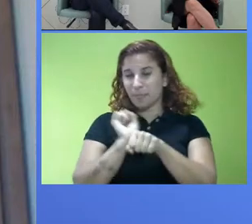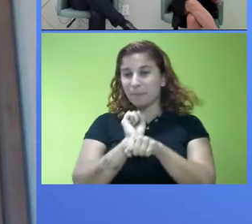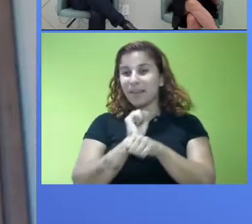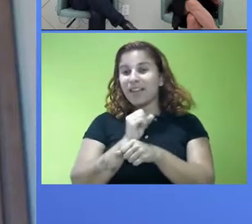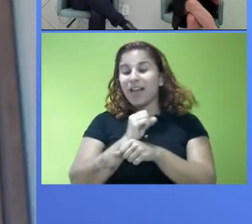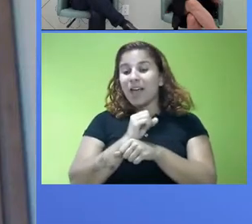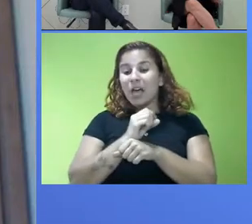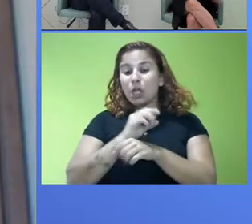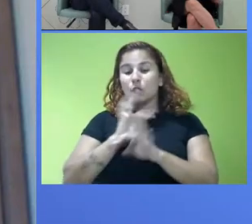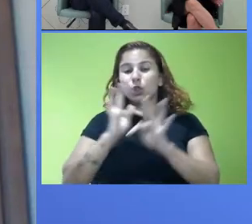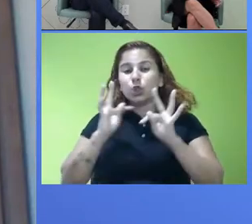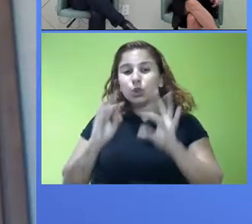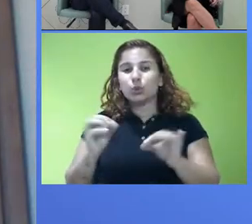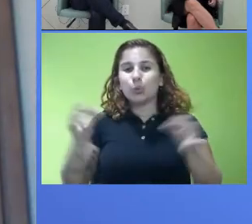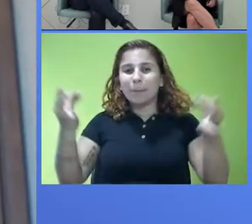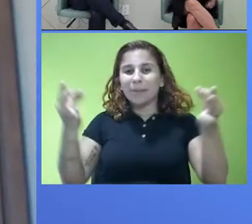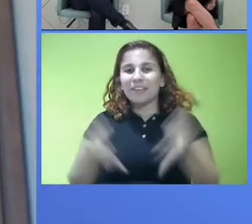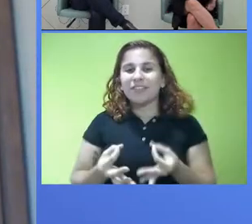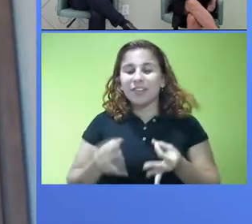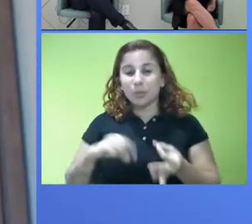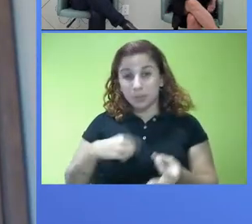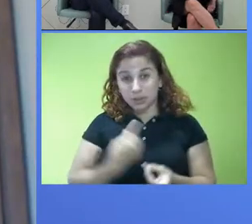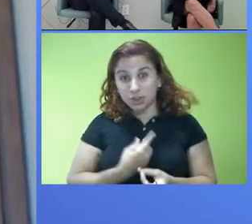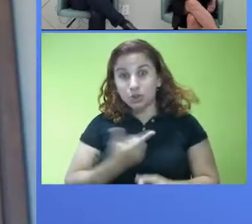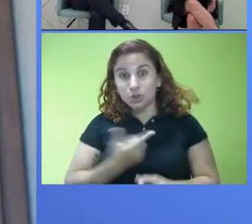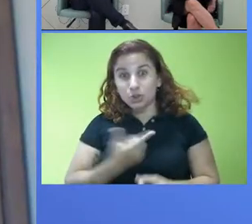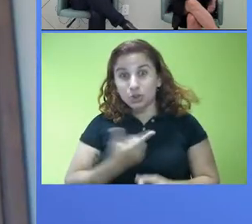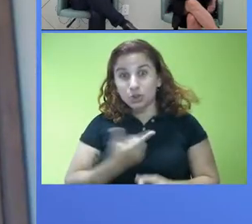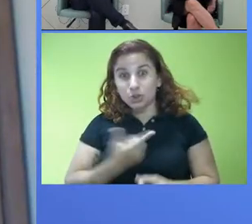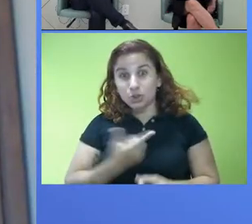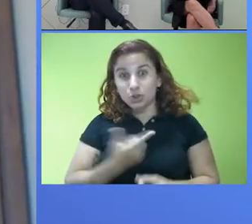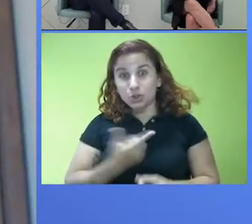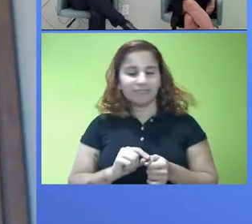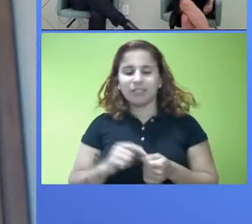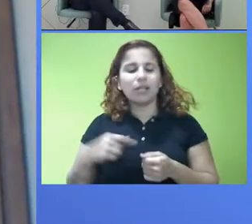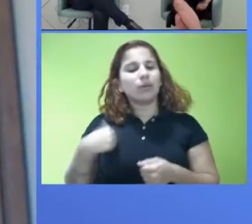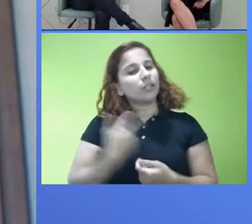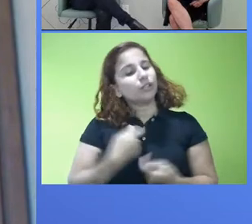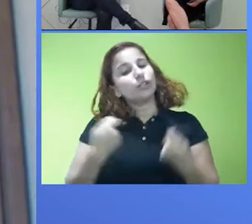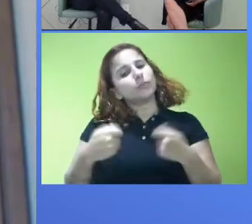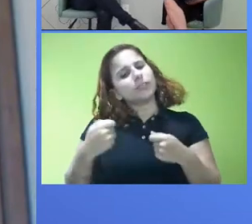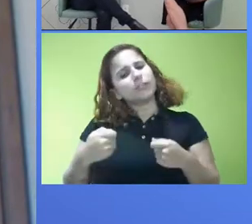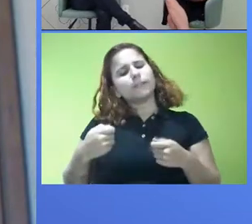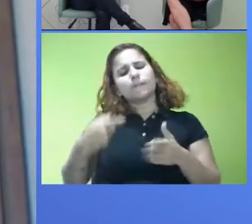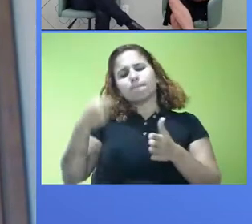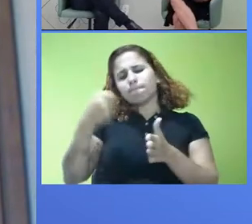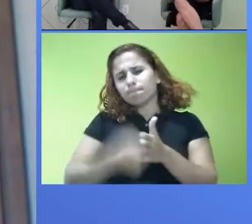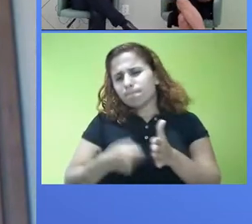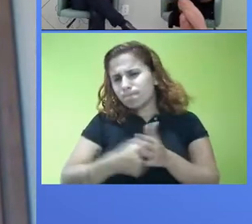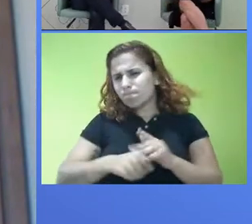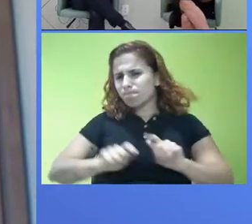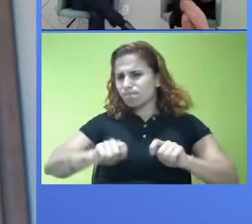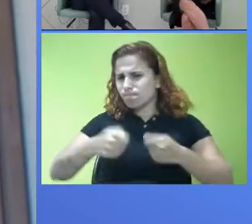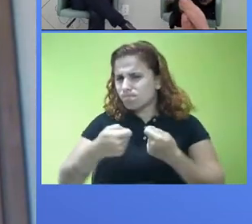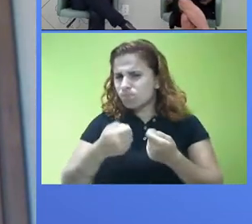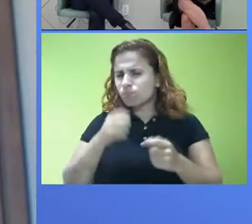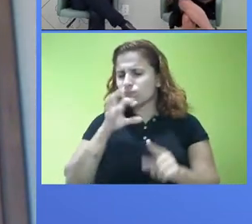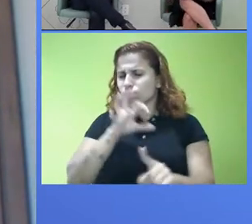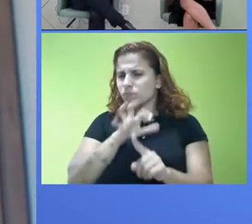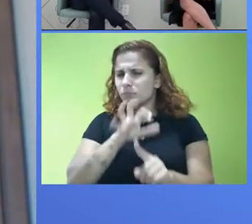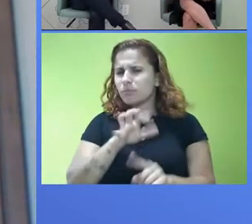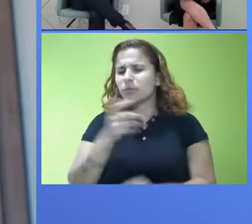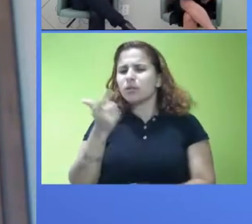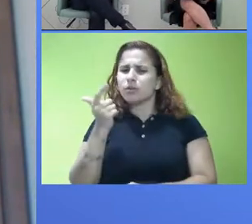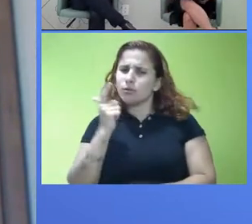gente consiga fazer. Eu acho que a gente tem que provocar de todos os lados possíveis. Então, é das instâncias aí do controle